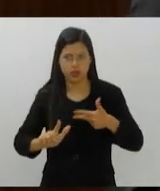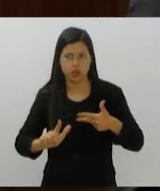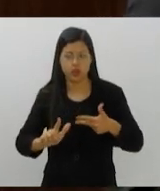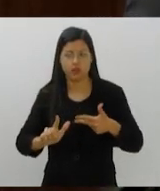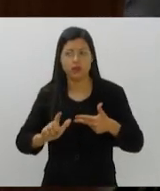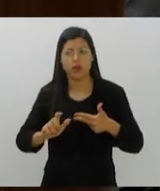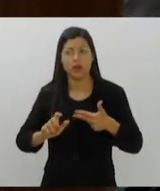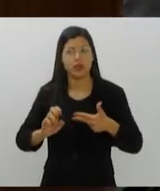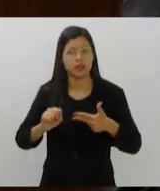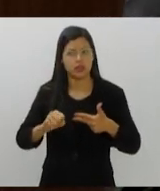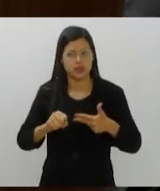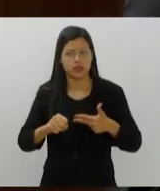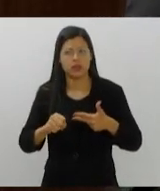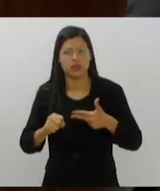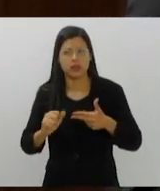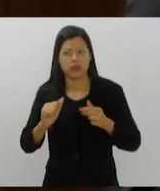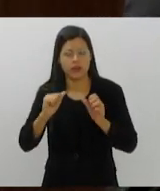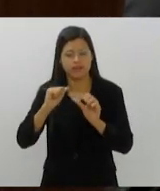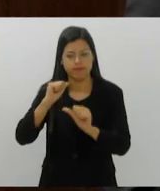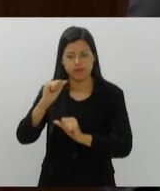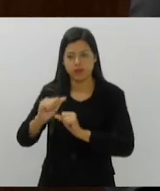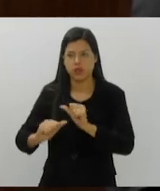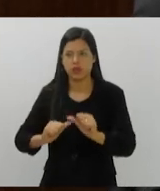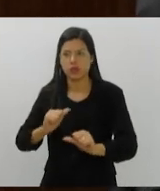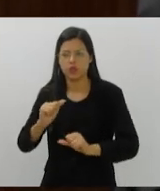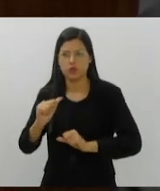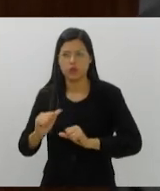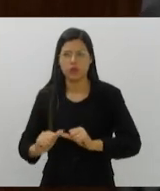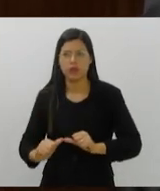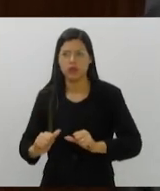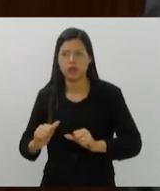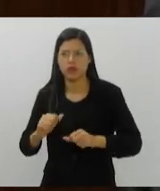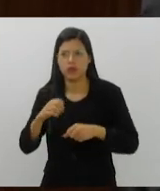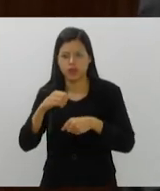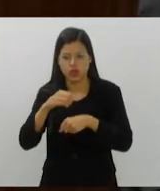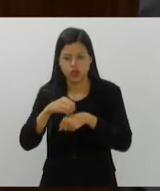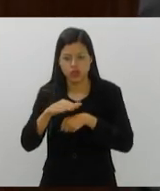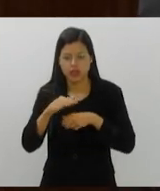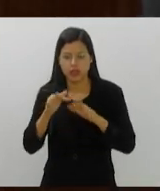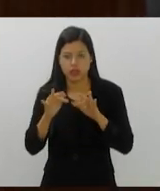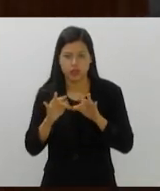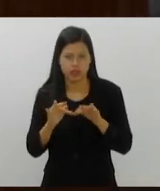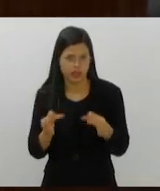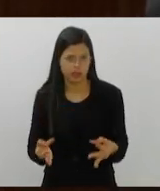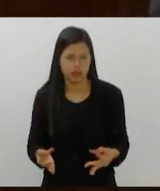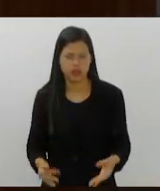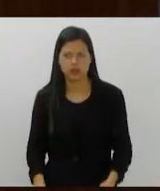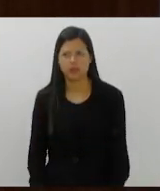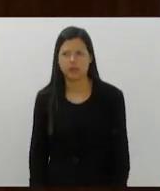sim pela transformação em indicação simples.